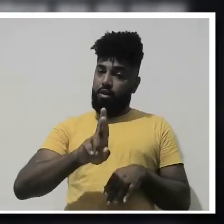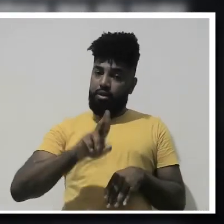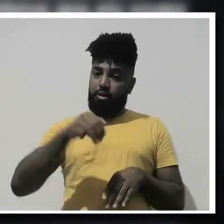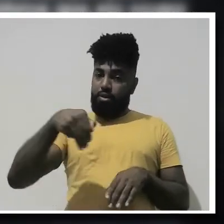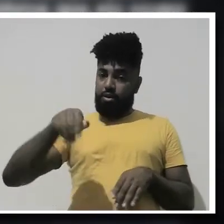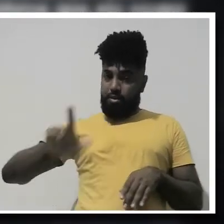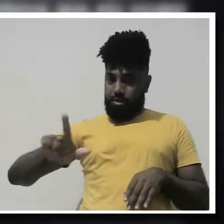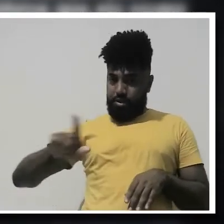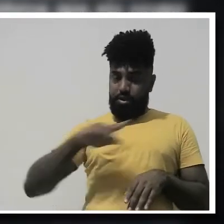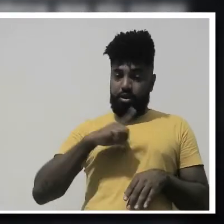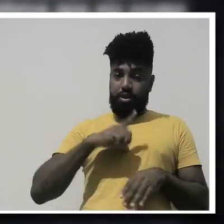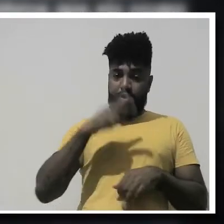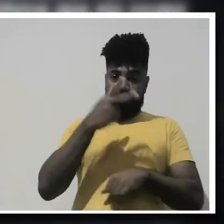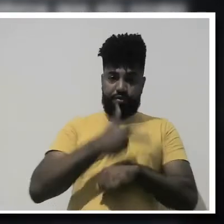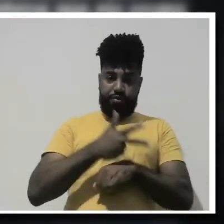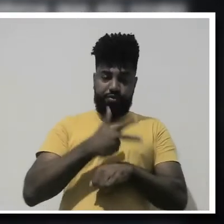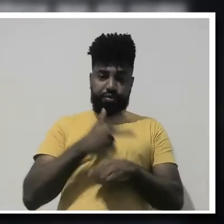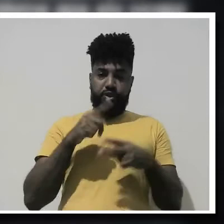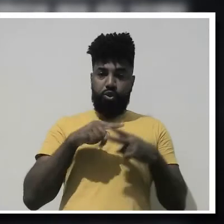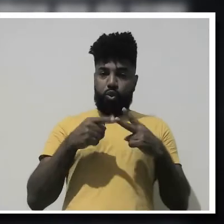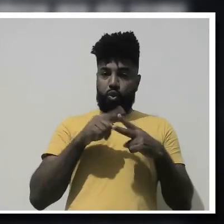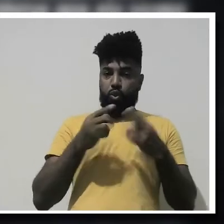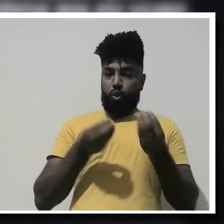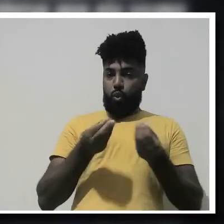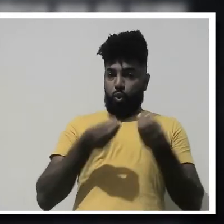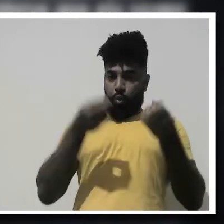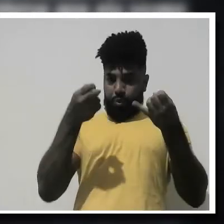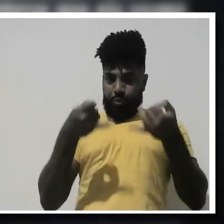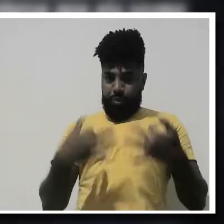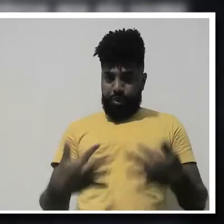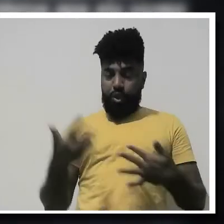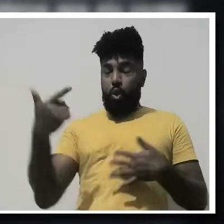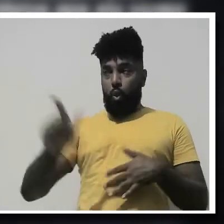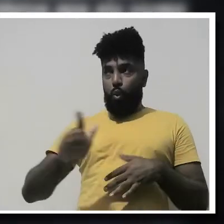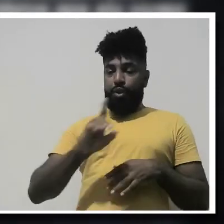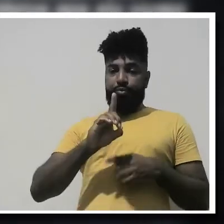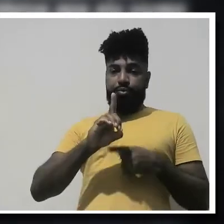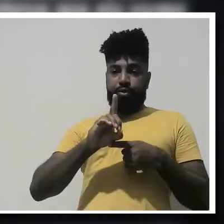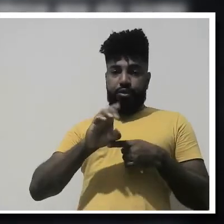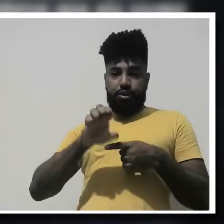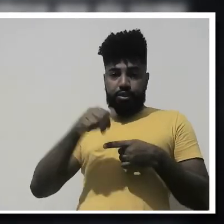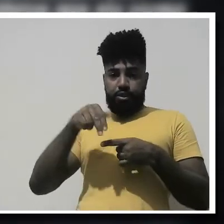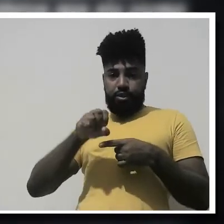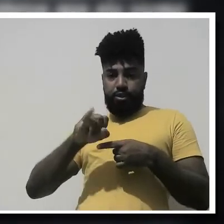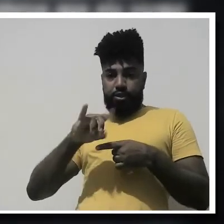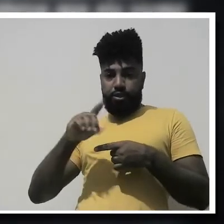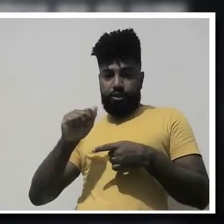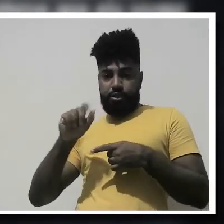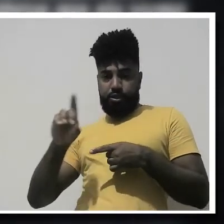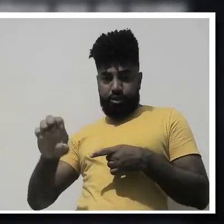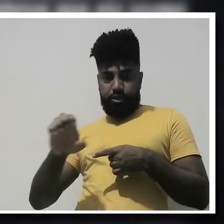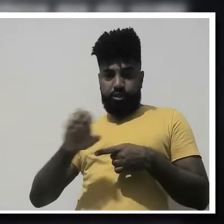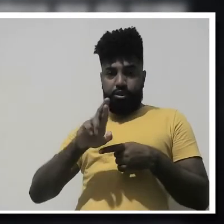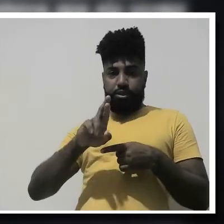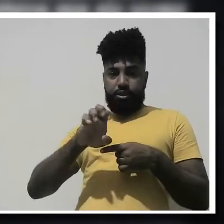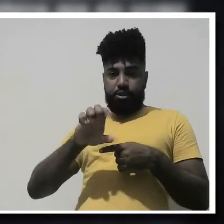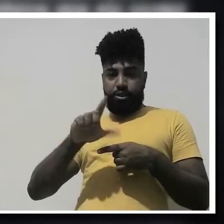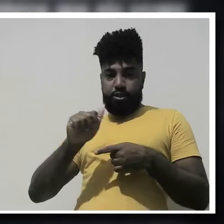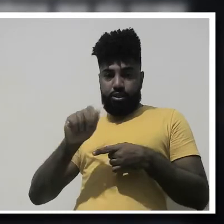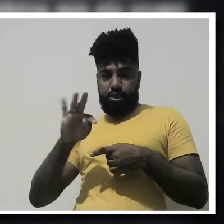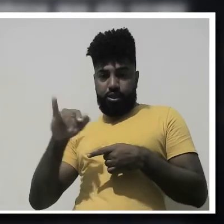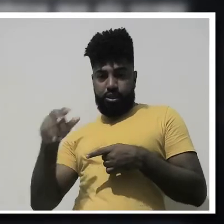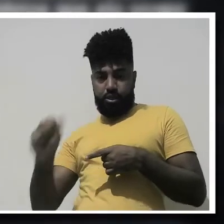no vídeo eu vou falar dos dois jeitos. O detalhe é que tem um outro tipo de densidade, que nós chamamos de densidade relativa, que é